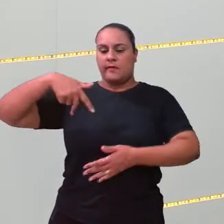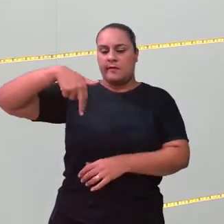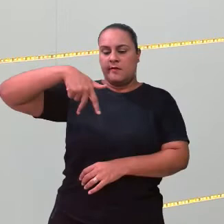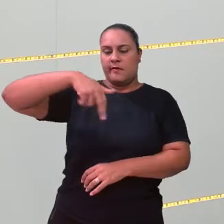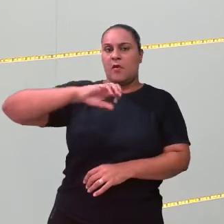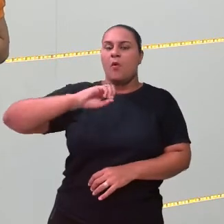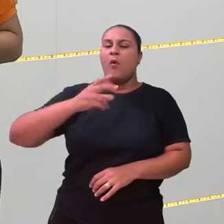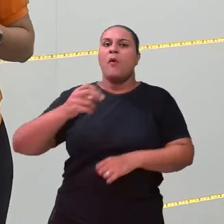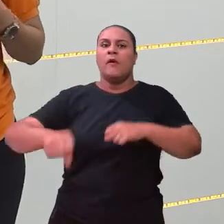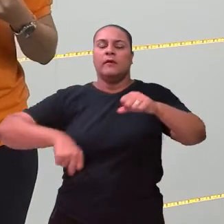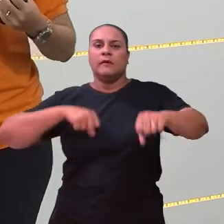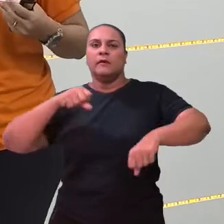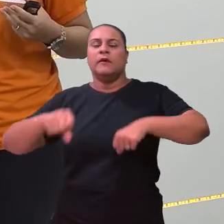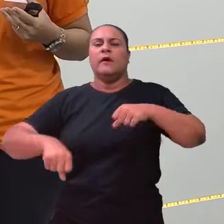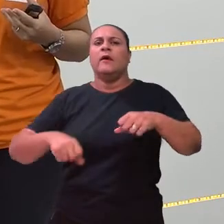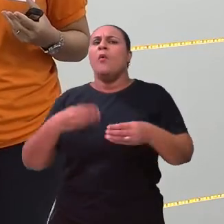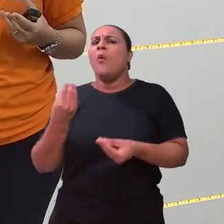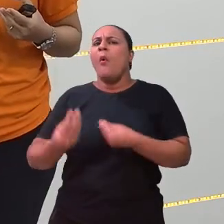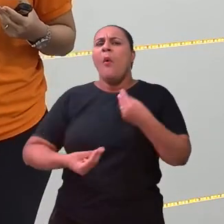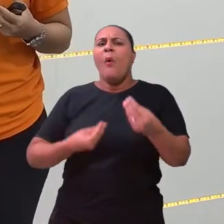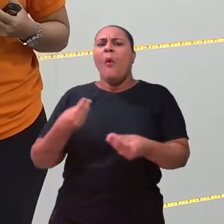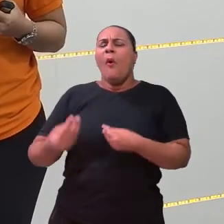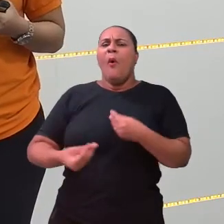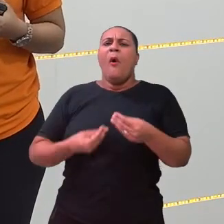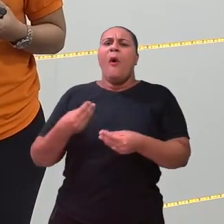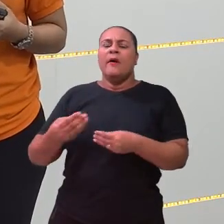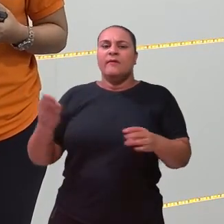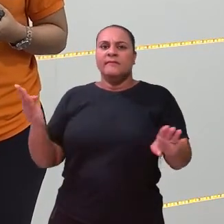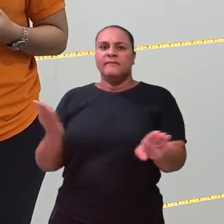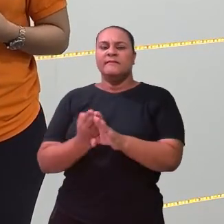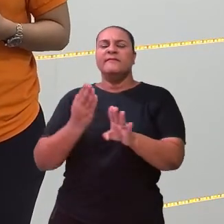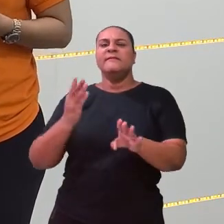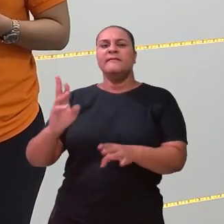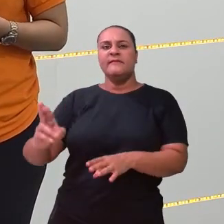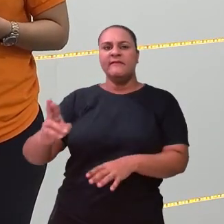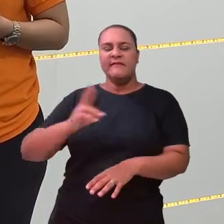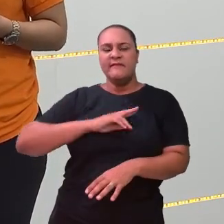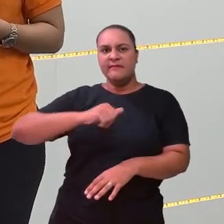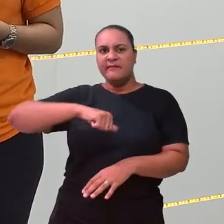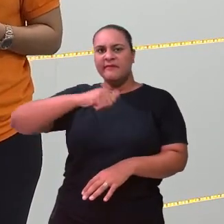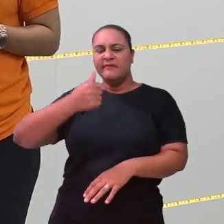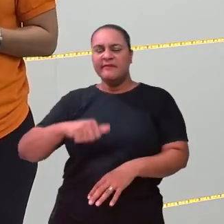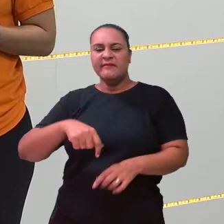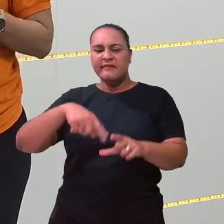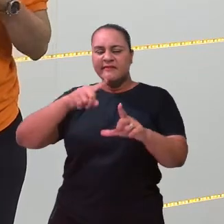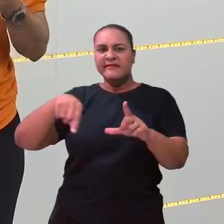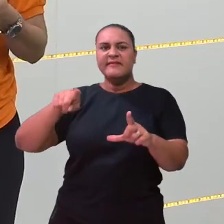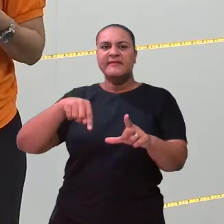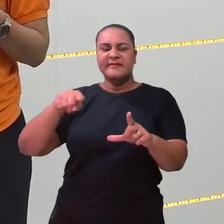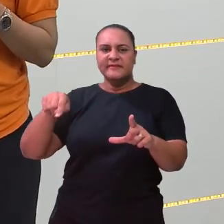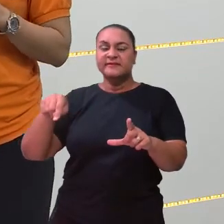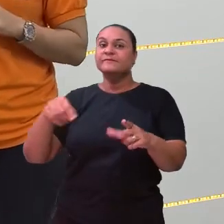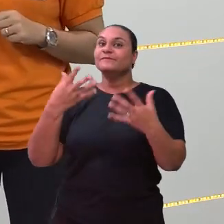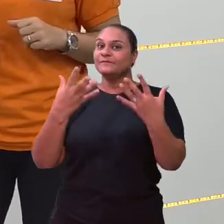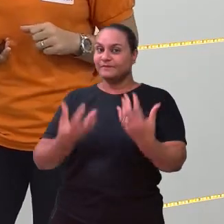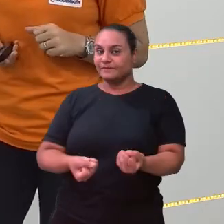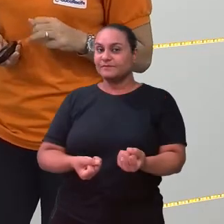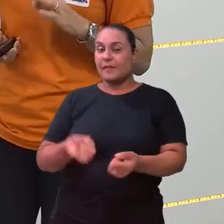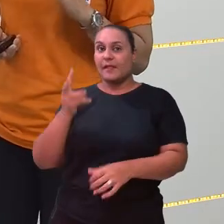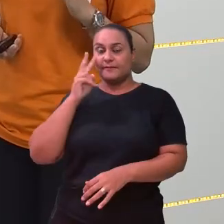ou ciclismo. Como é que eu identifico essa resposta analisando um gráfico? Vamos